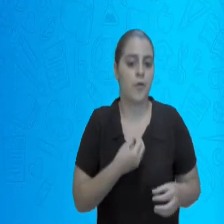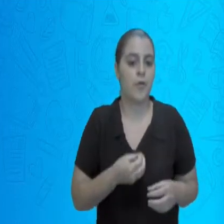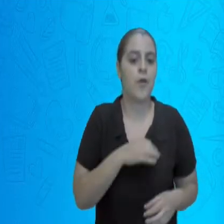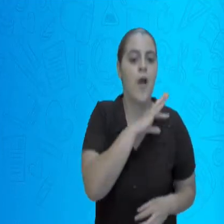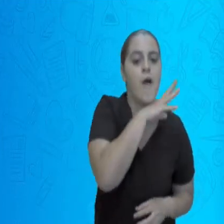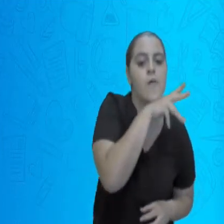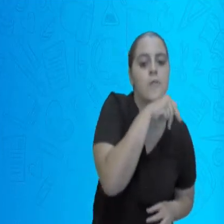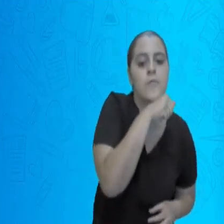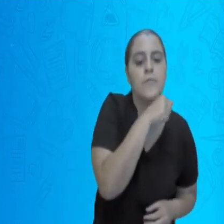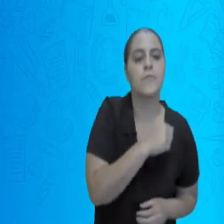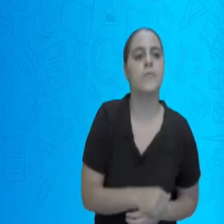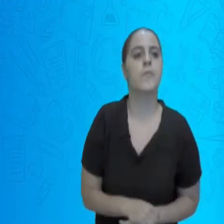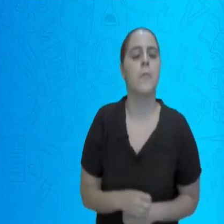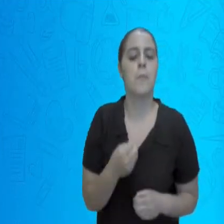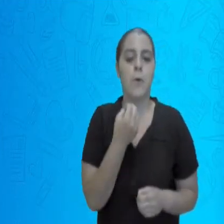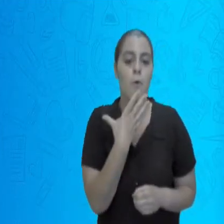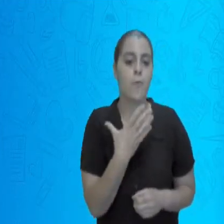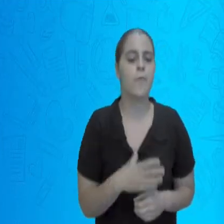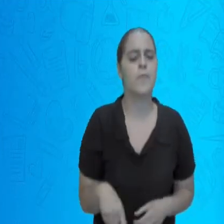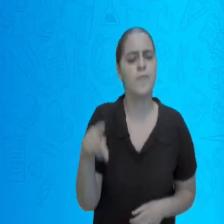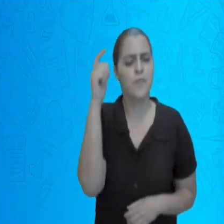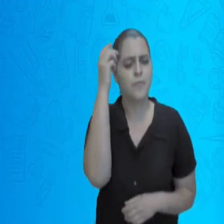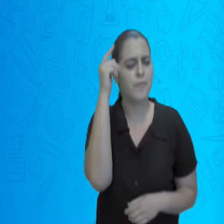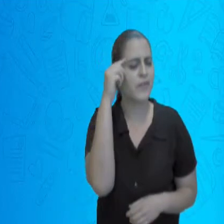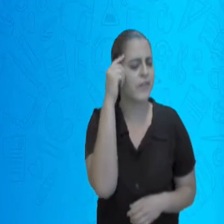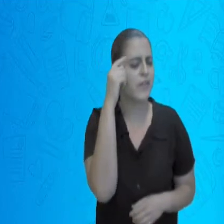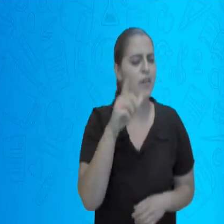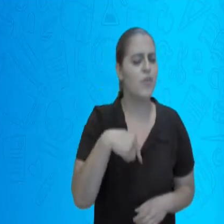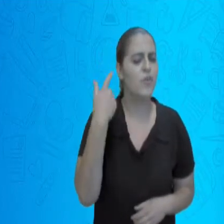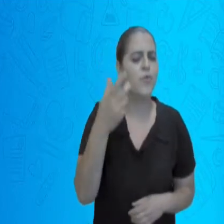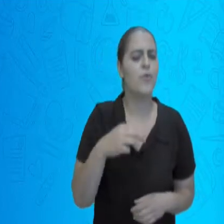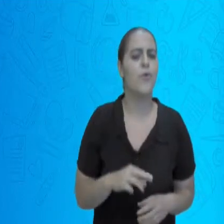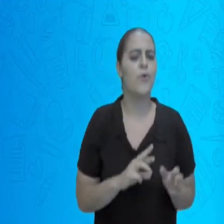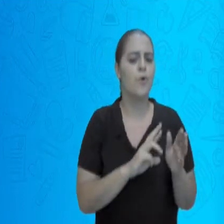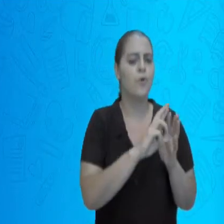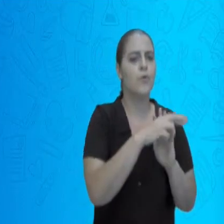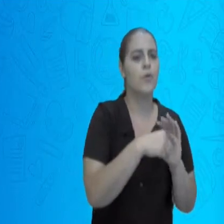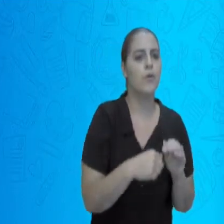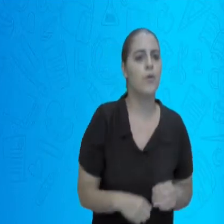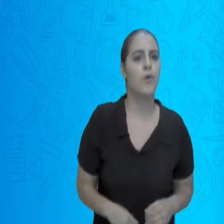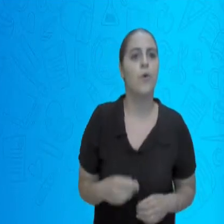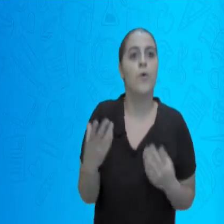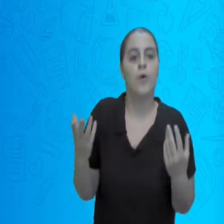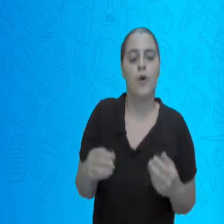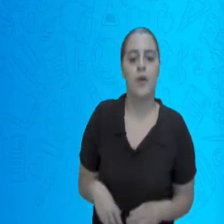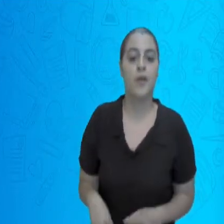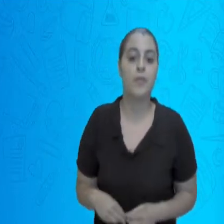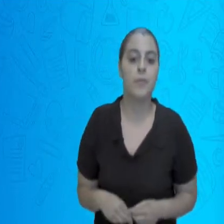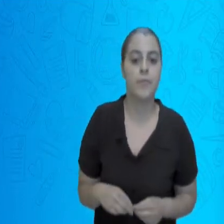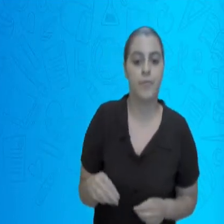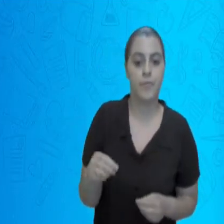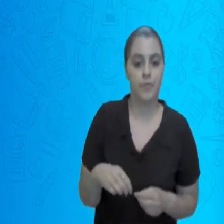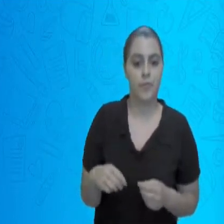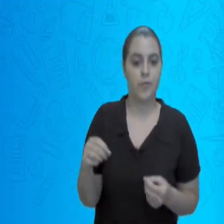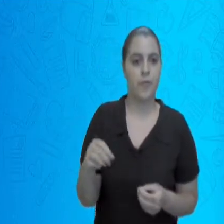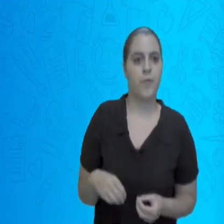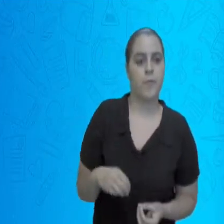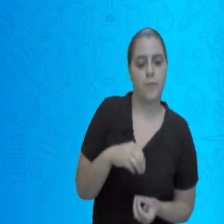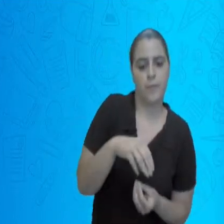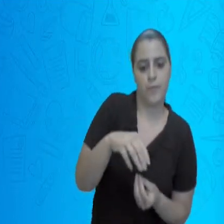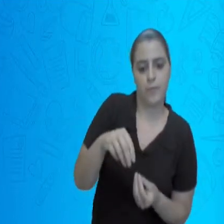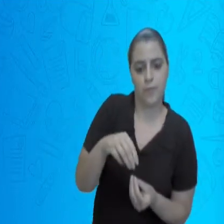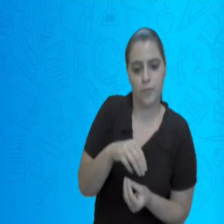Animalia. Bom, vamos pensar em um outro reino, o reino Fungi. Nossa, esse reino é